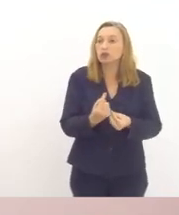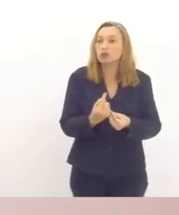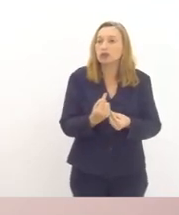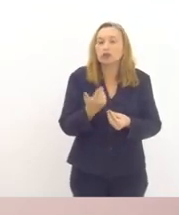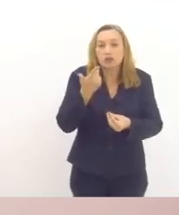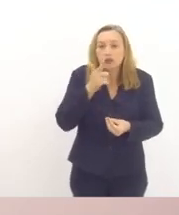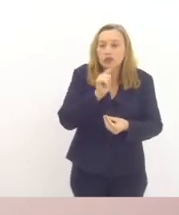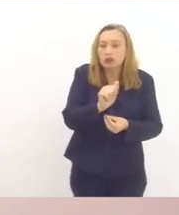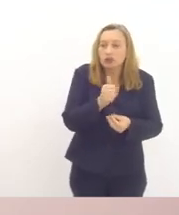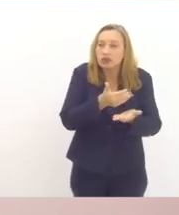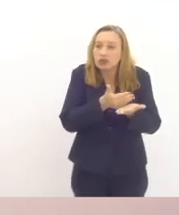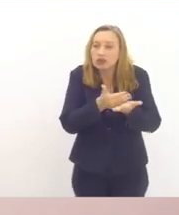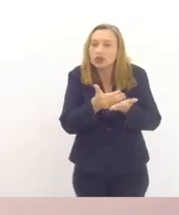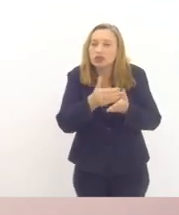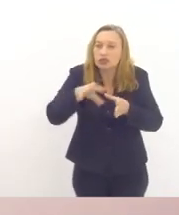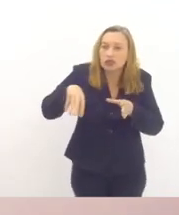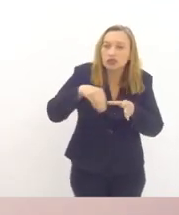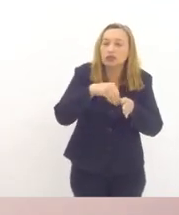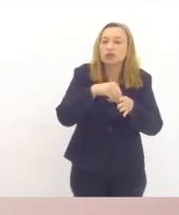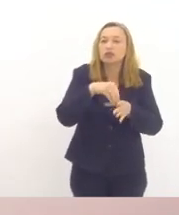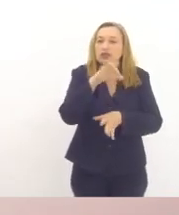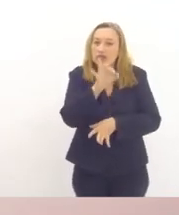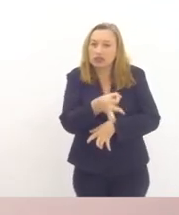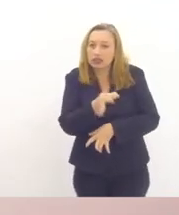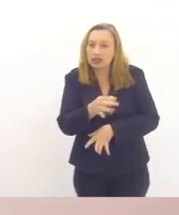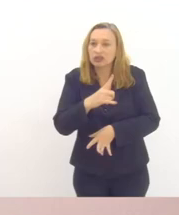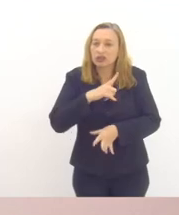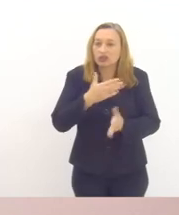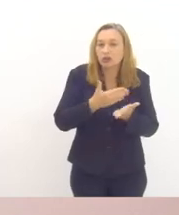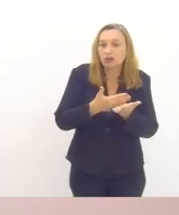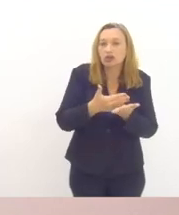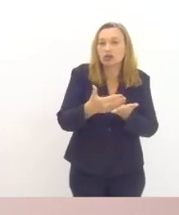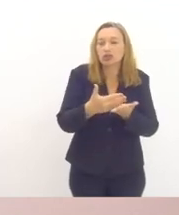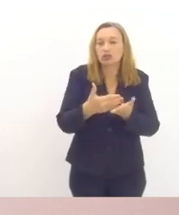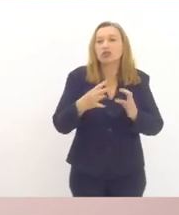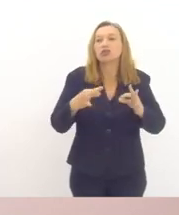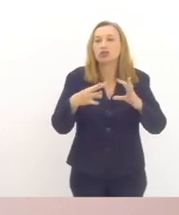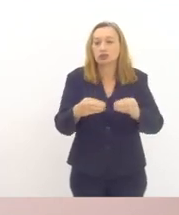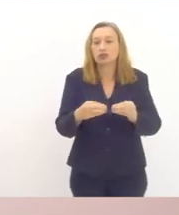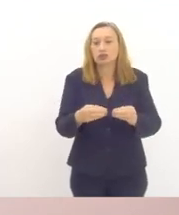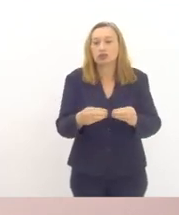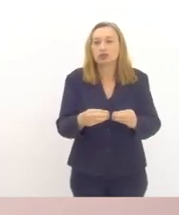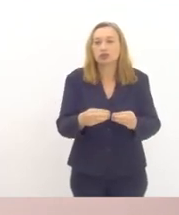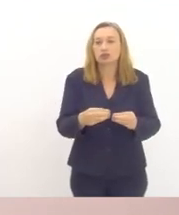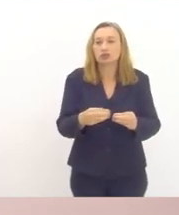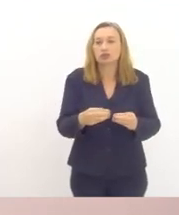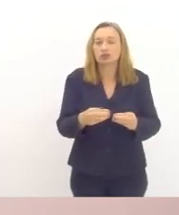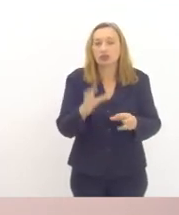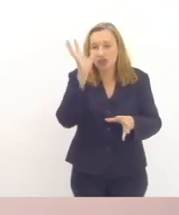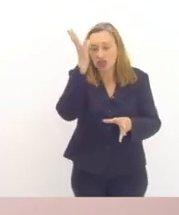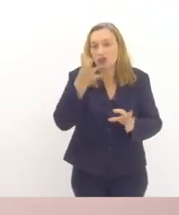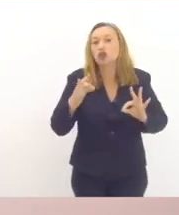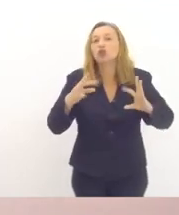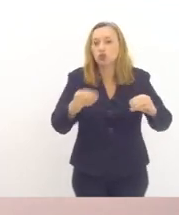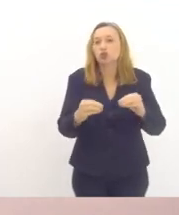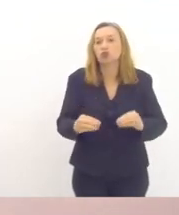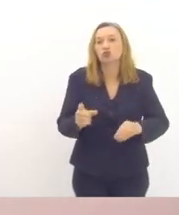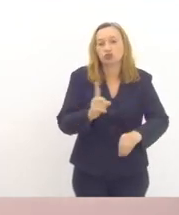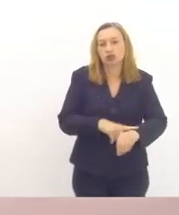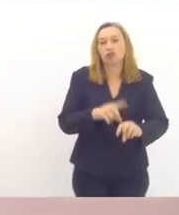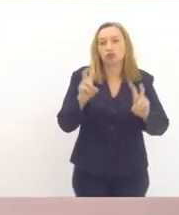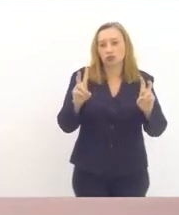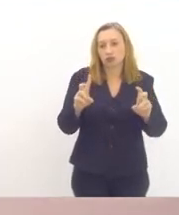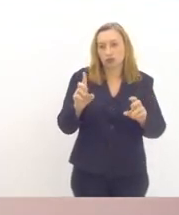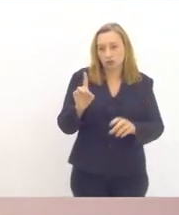consegue começar a incorporar isso. Eu tenho certeza que é só um começo. A gente não vai, de uma vez, resolver toda a questão. Mas